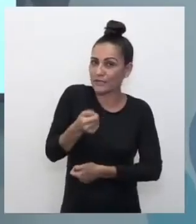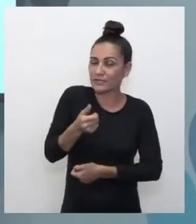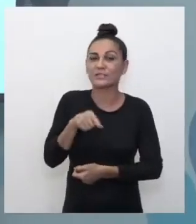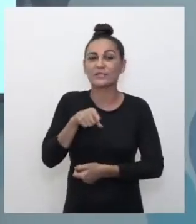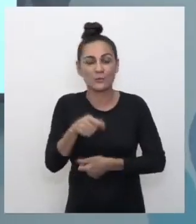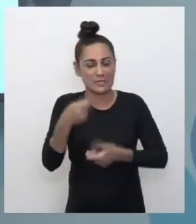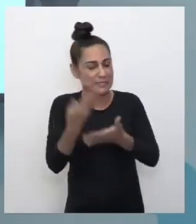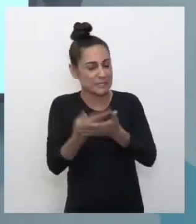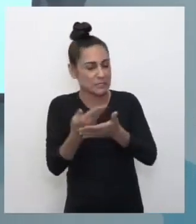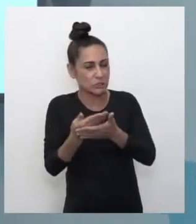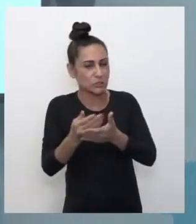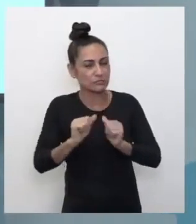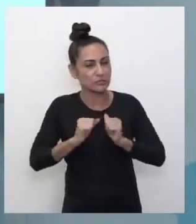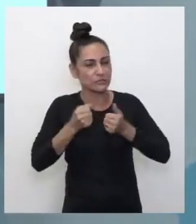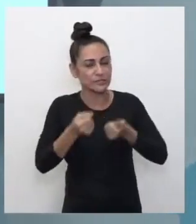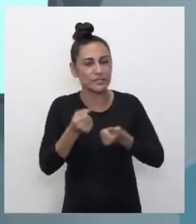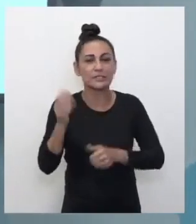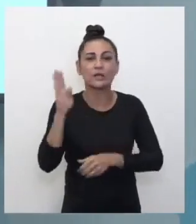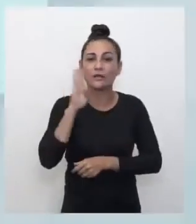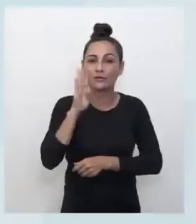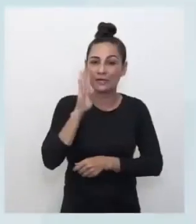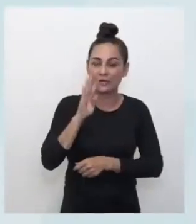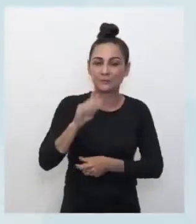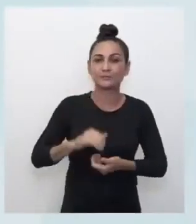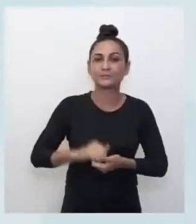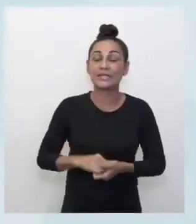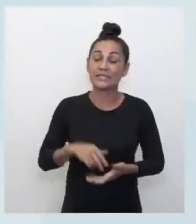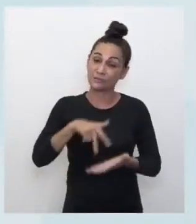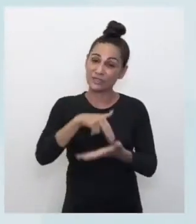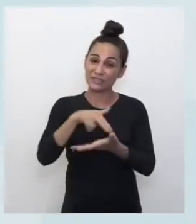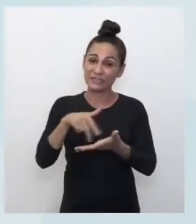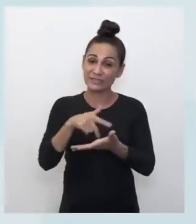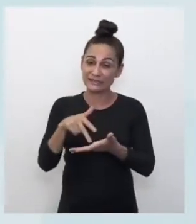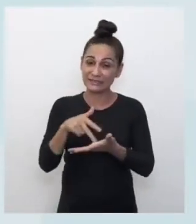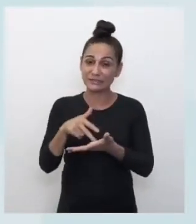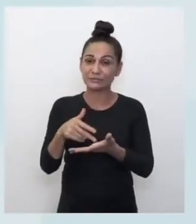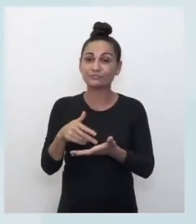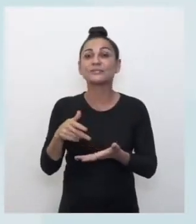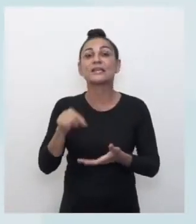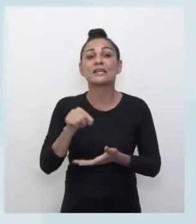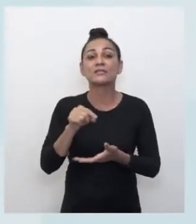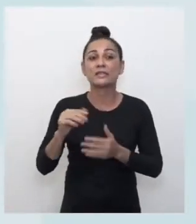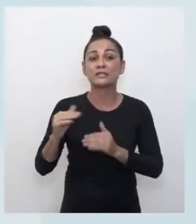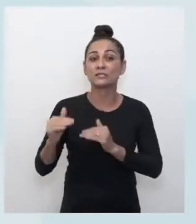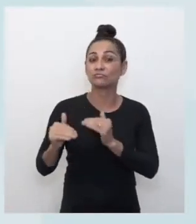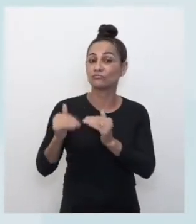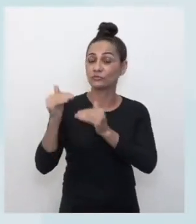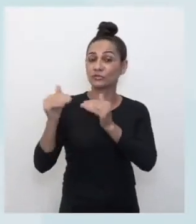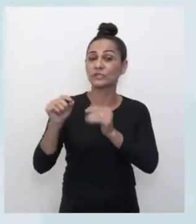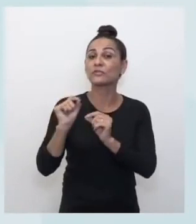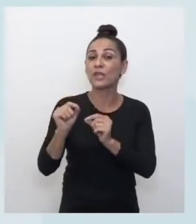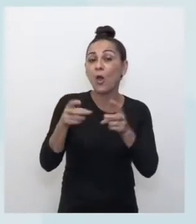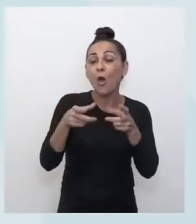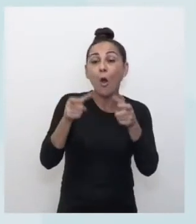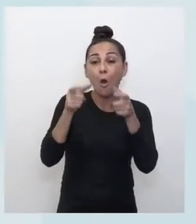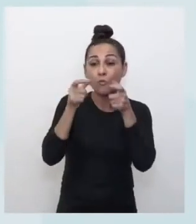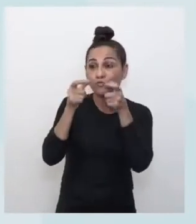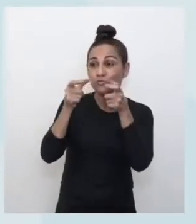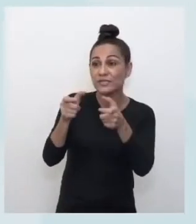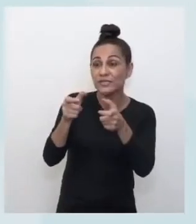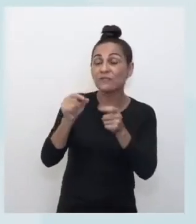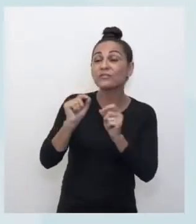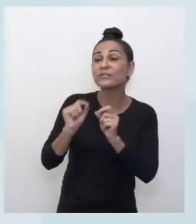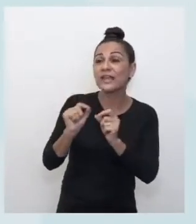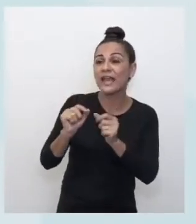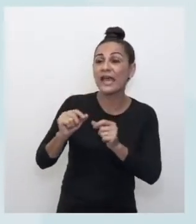dessa ferramenta, é legal para a gente, olha só. Em dança, para a execução dos movimentos e suas evoluções, a gente observa variações em